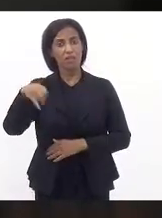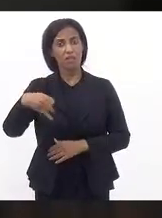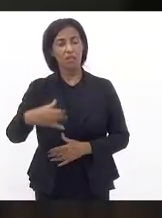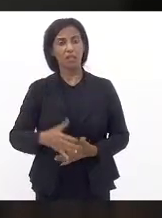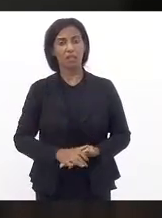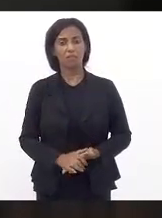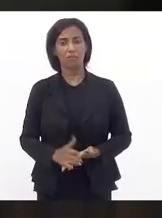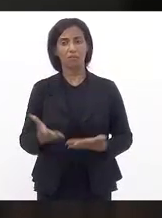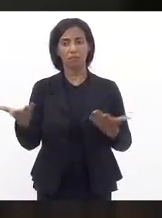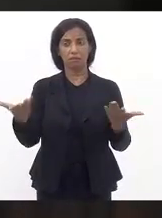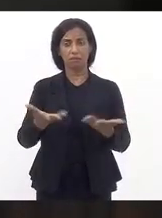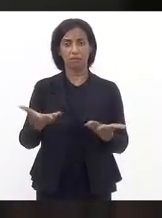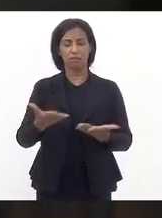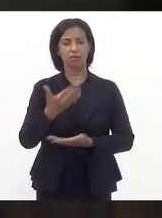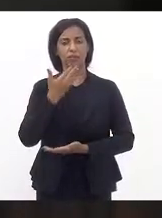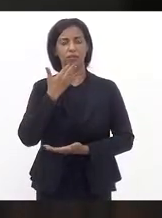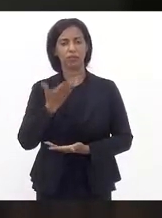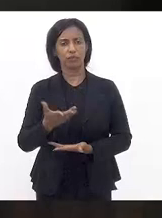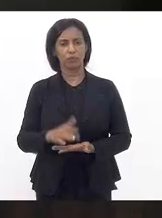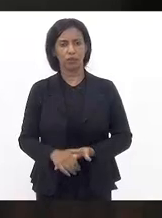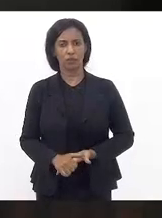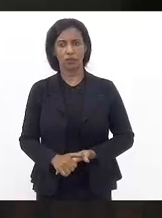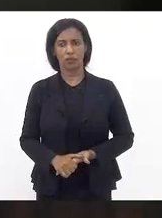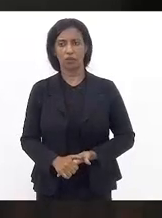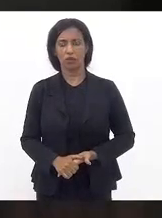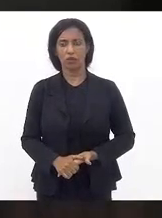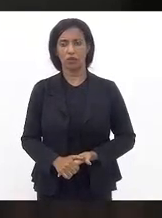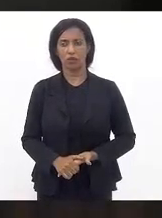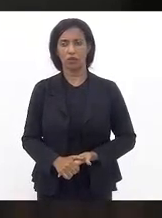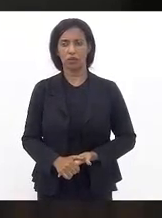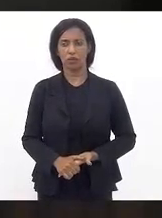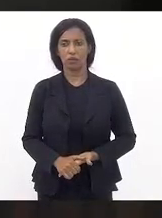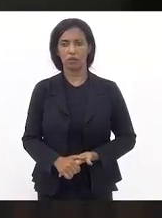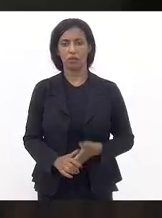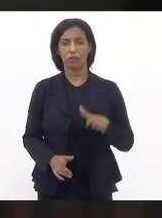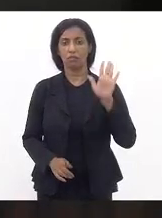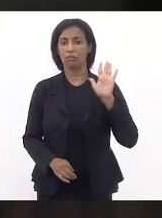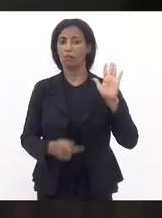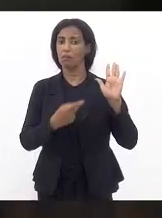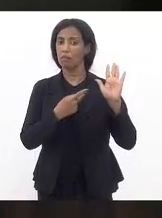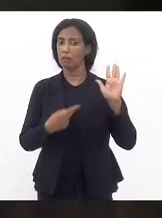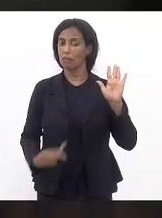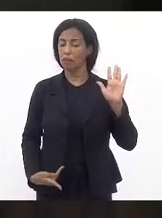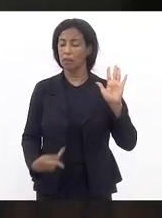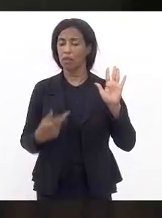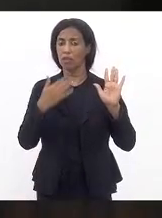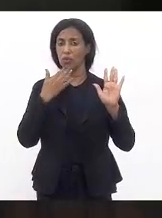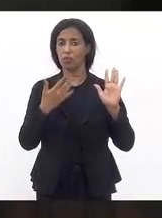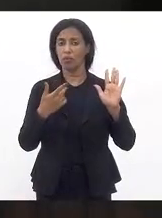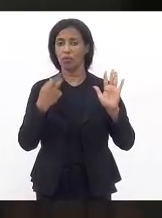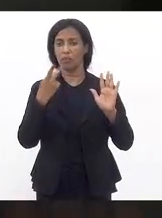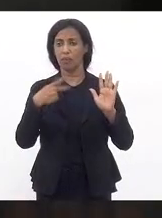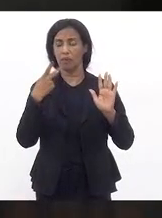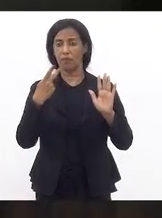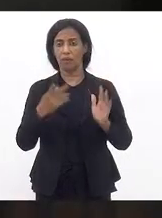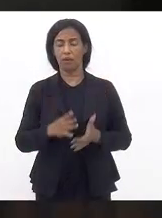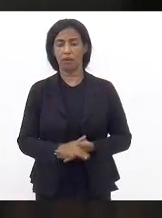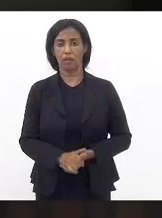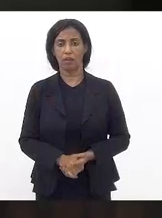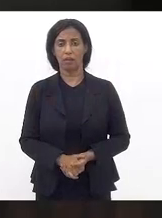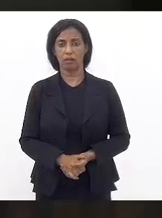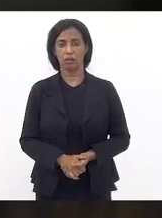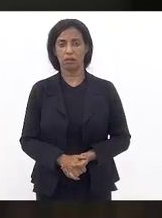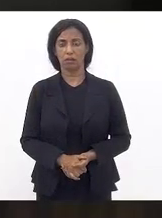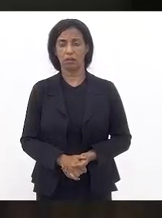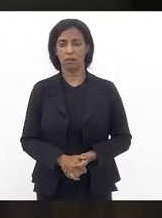e agora que eu pediria eu não vou dar pela ordem ninguém mais empresa daquela hora eu pedi antes antes da como antes do